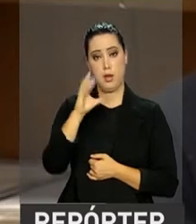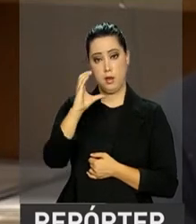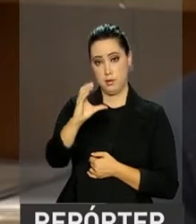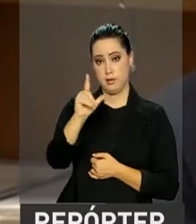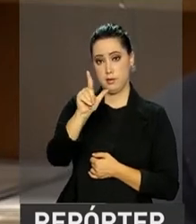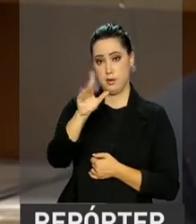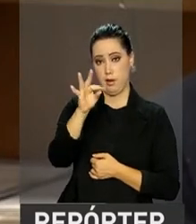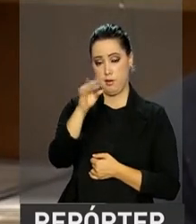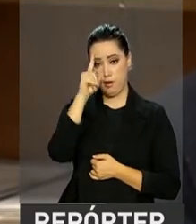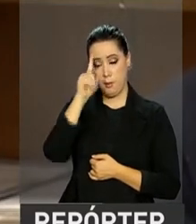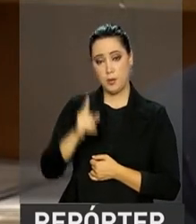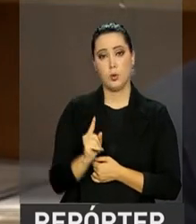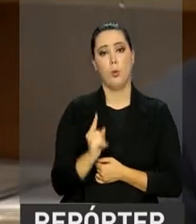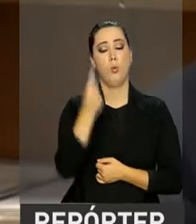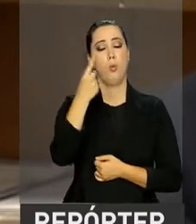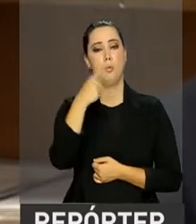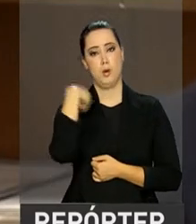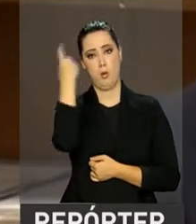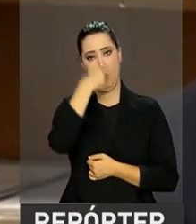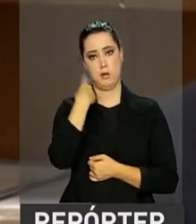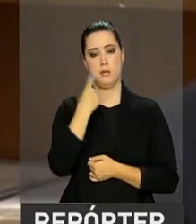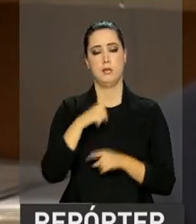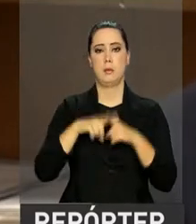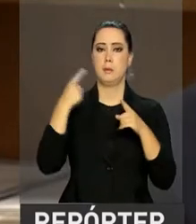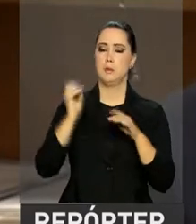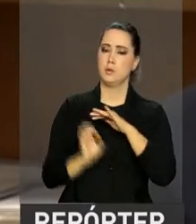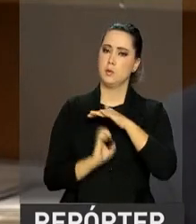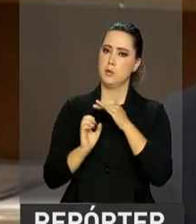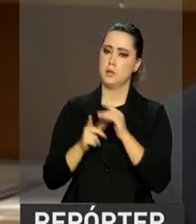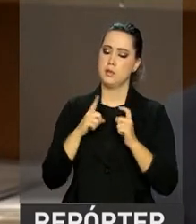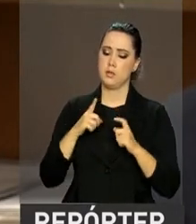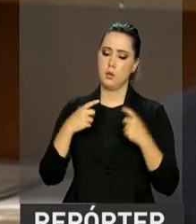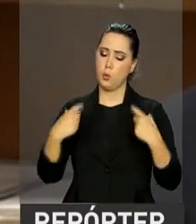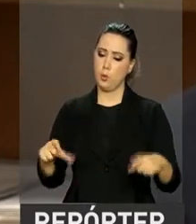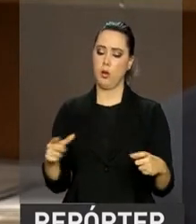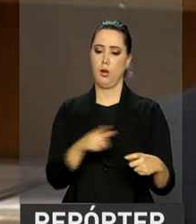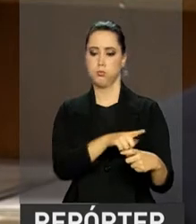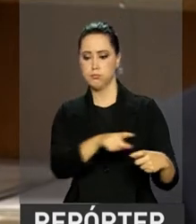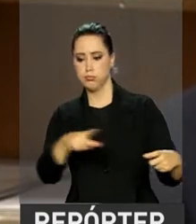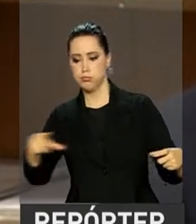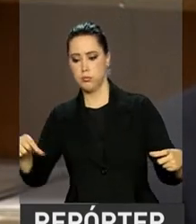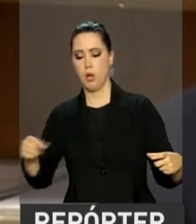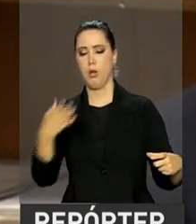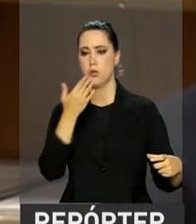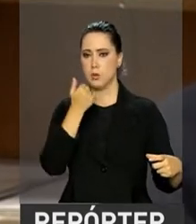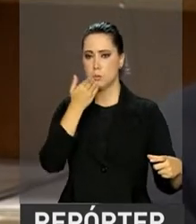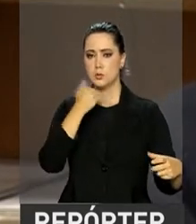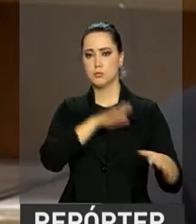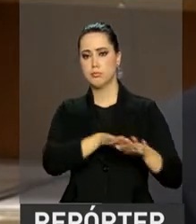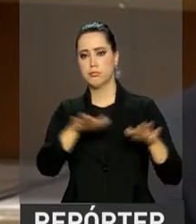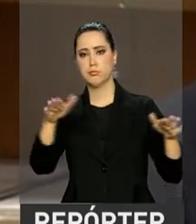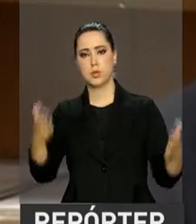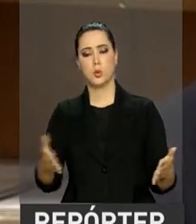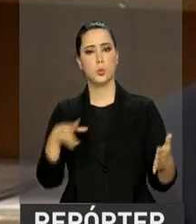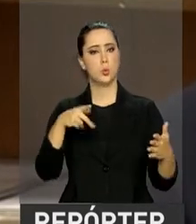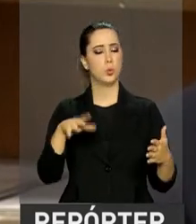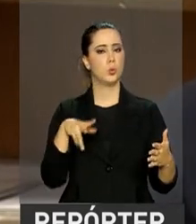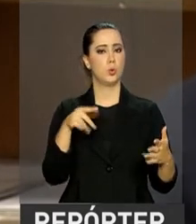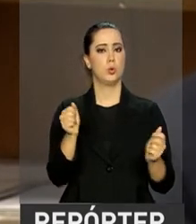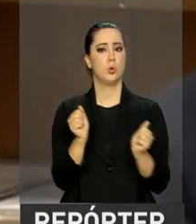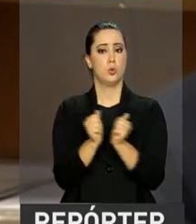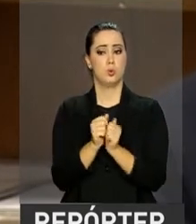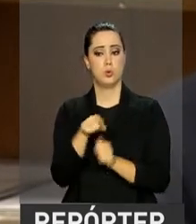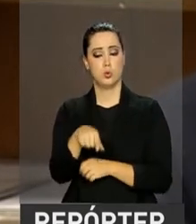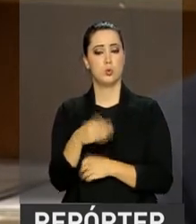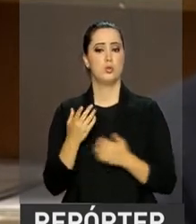uma hora para almoçar agora uma empresa que tem um refeitório e que todo mundo almoça no refeitório